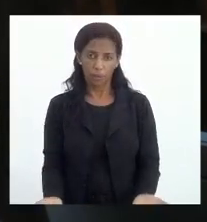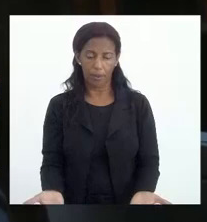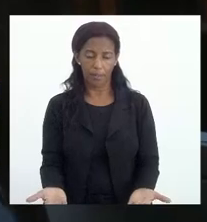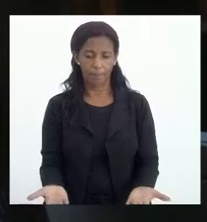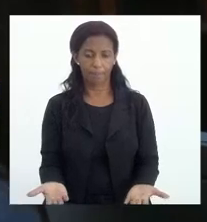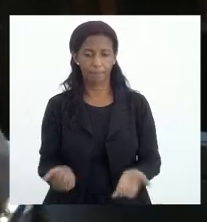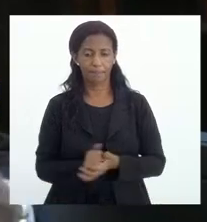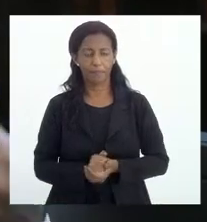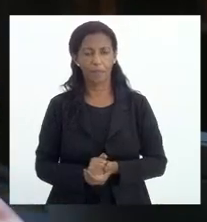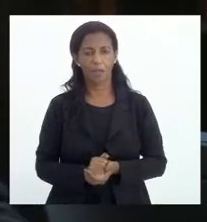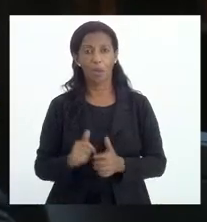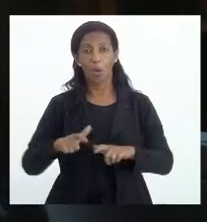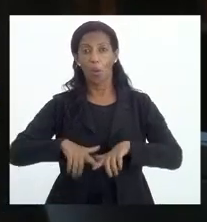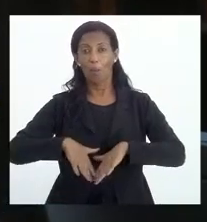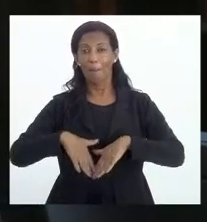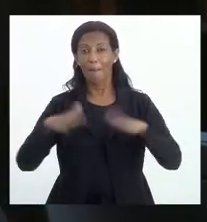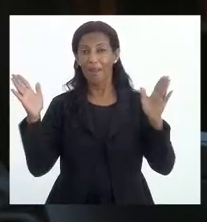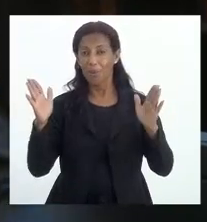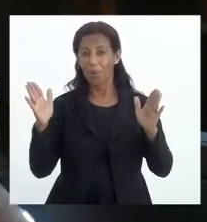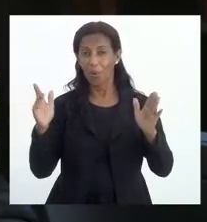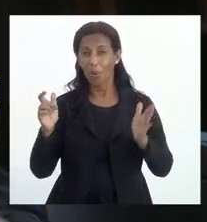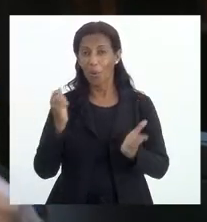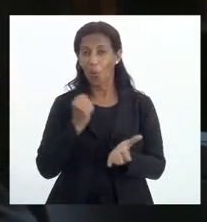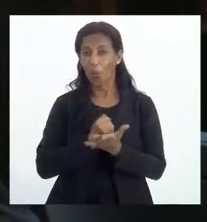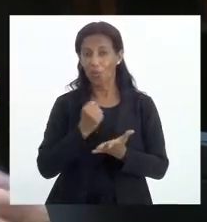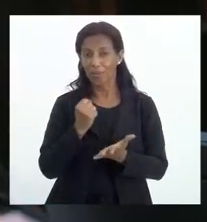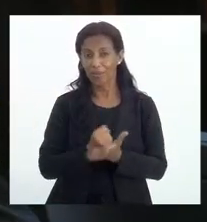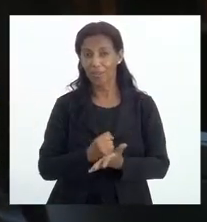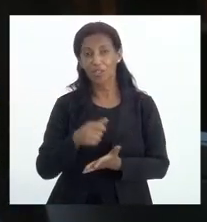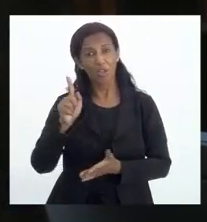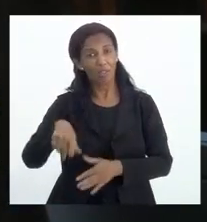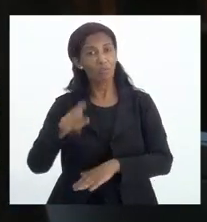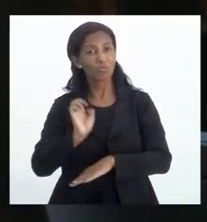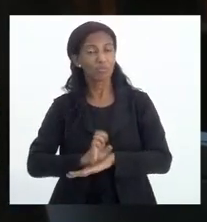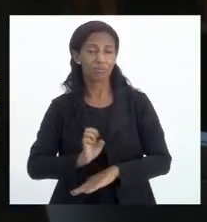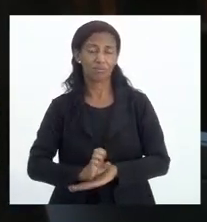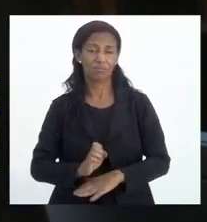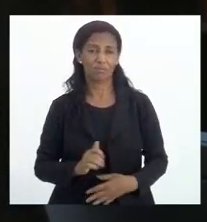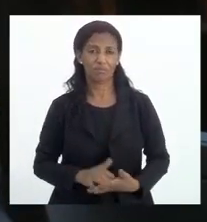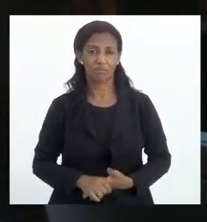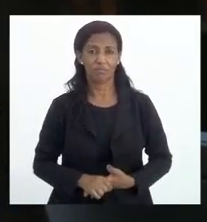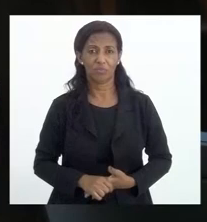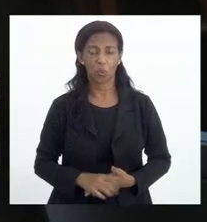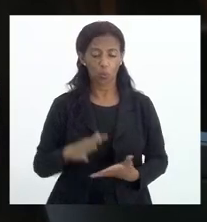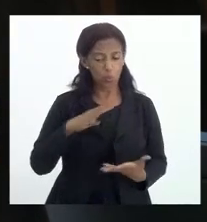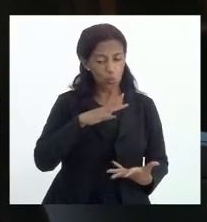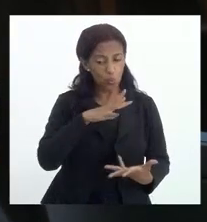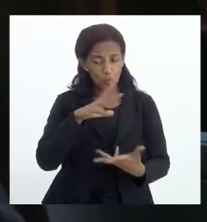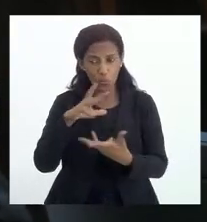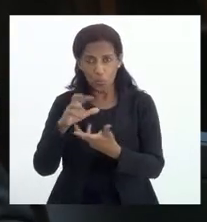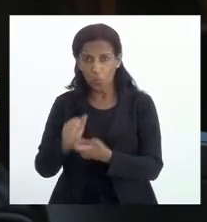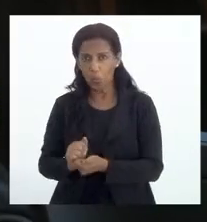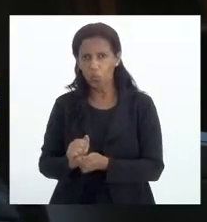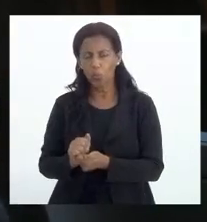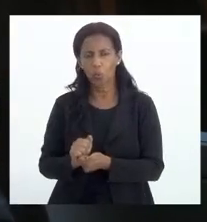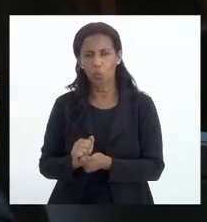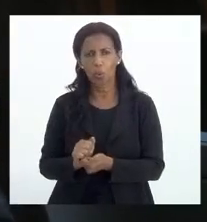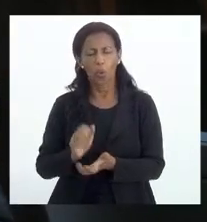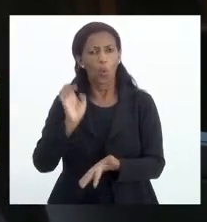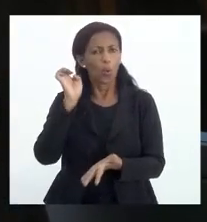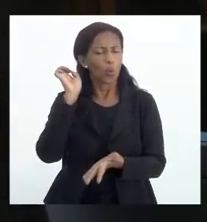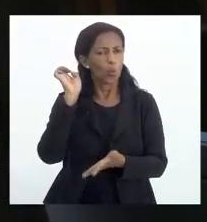maior contratante no mundo ainda é o Estado. O Estado, ele é indutor